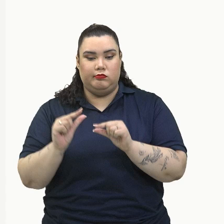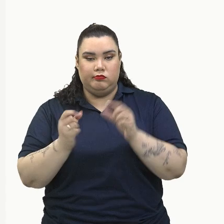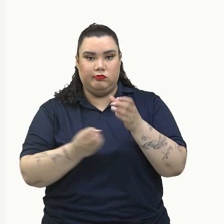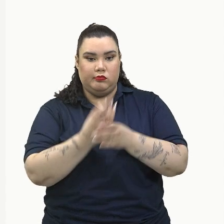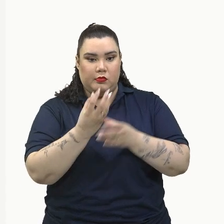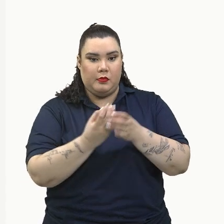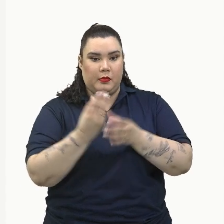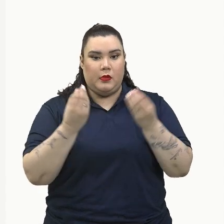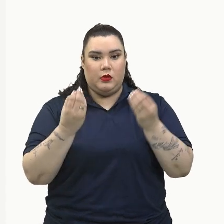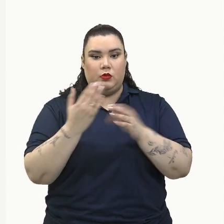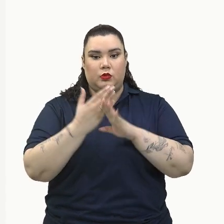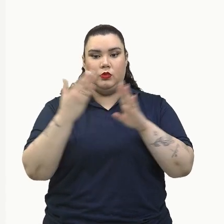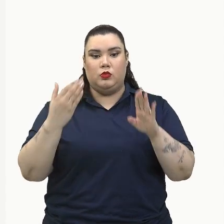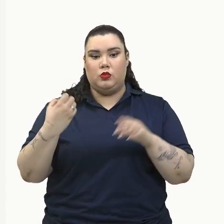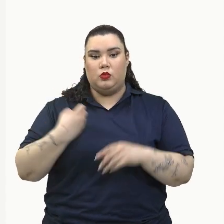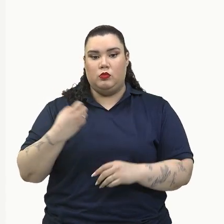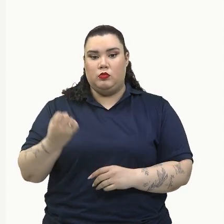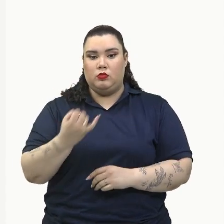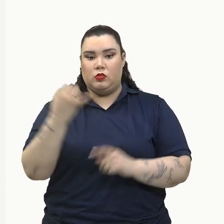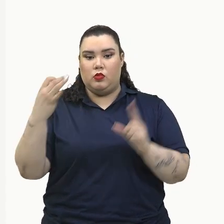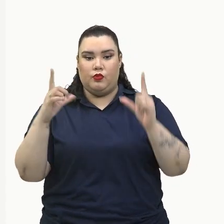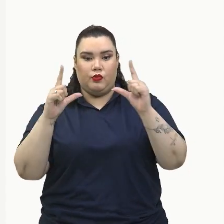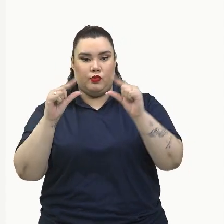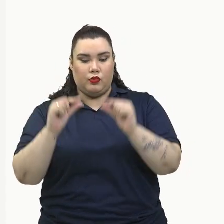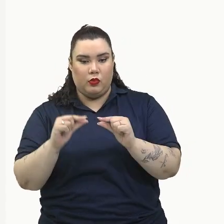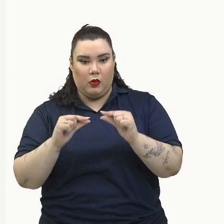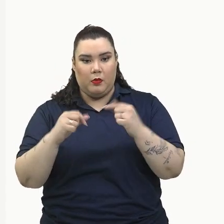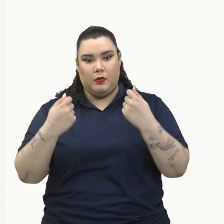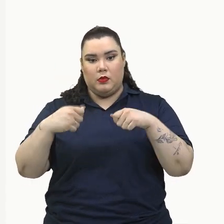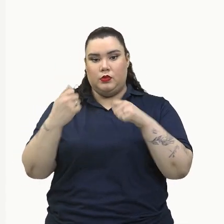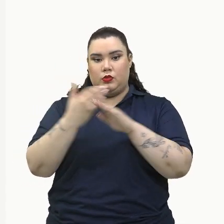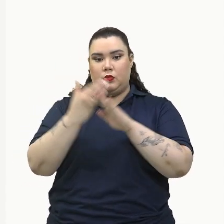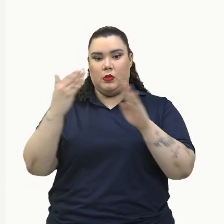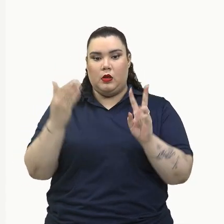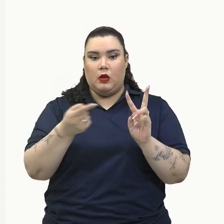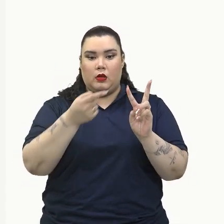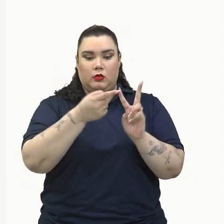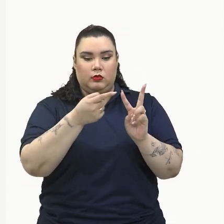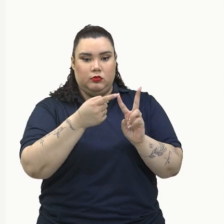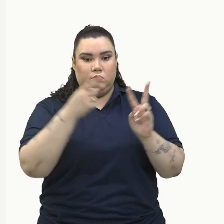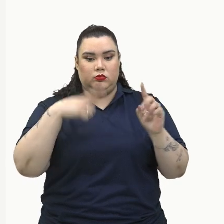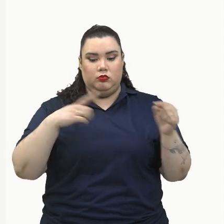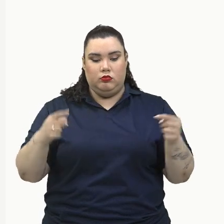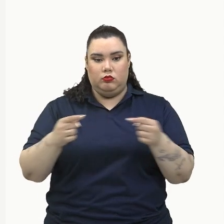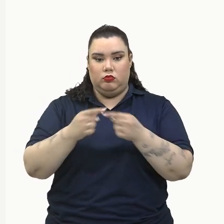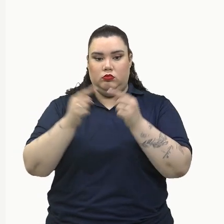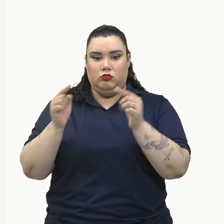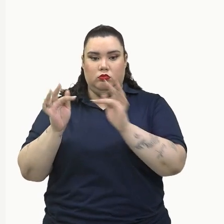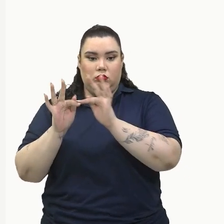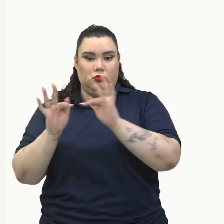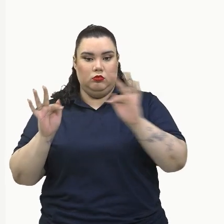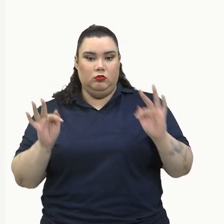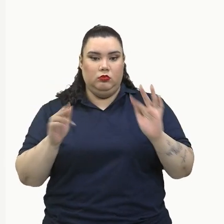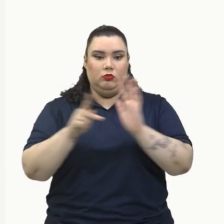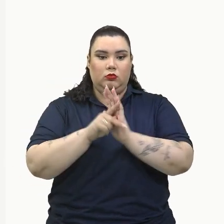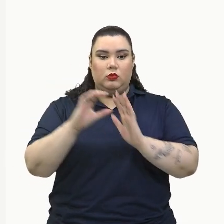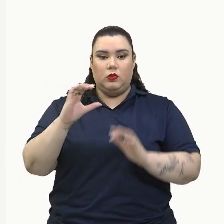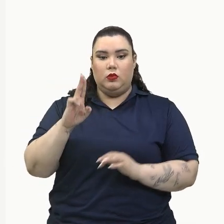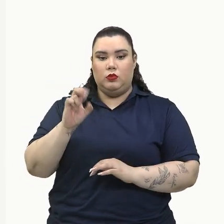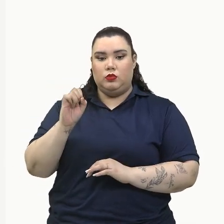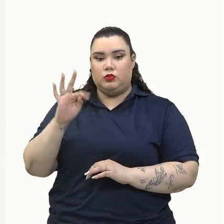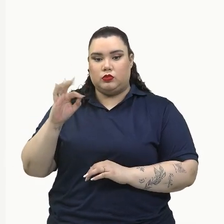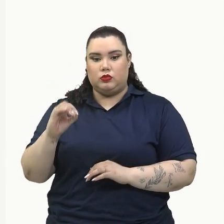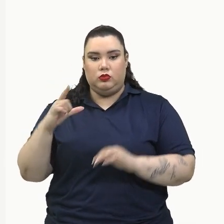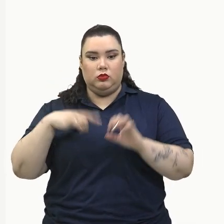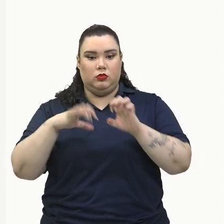para encontrar o número de unidades que minimiza o custo. Precisa-se encontrar, então, as raízes da derivada da função do custo, que é